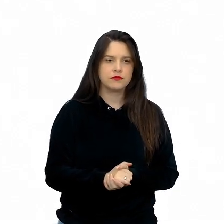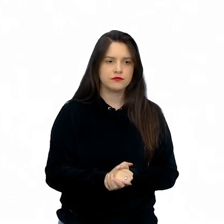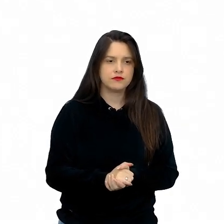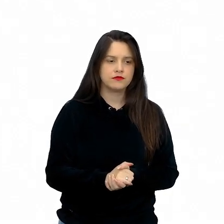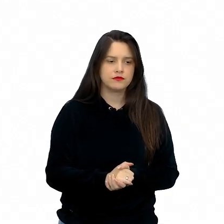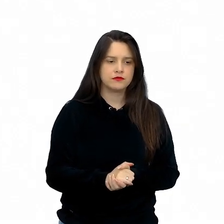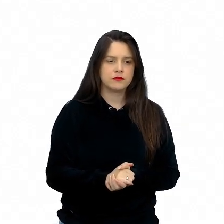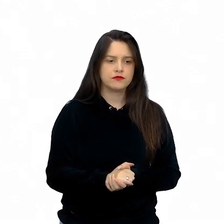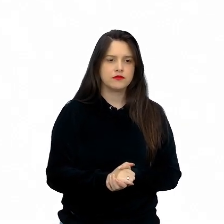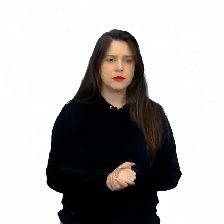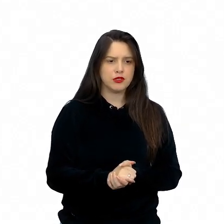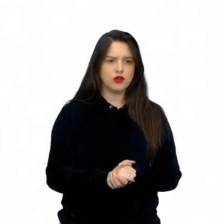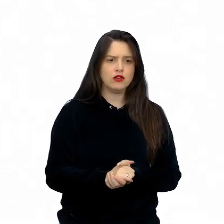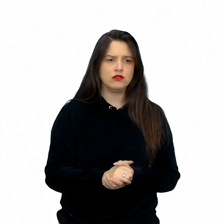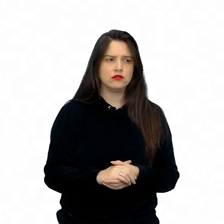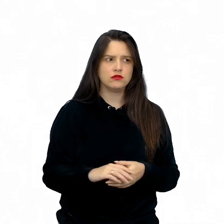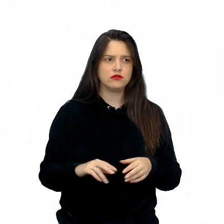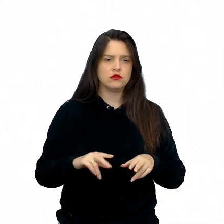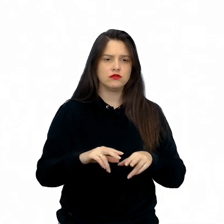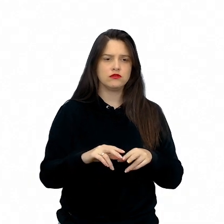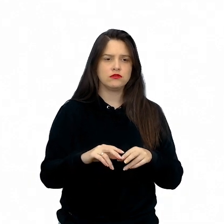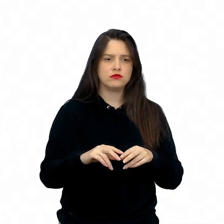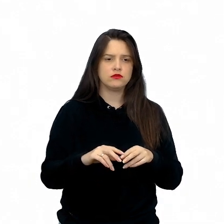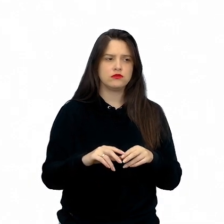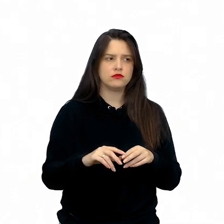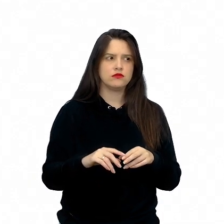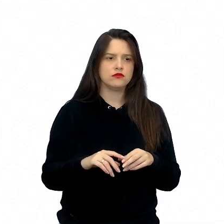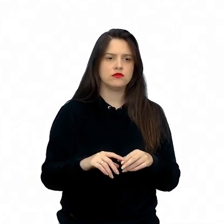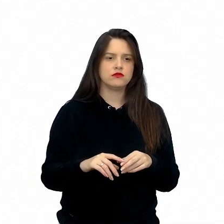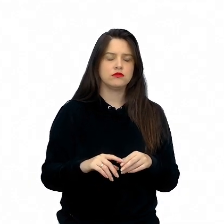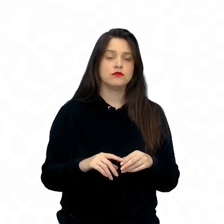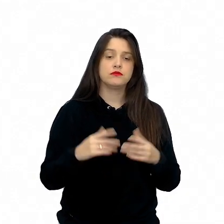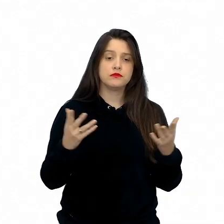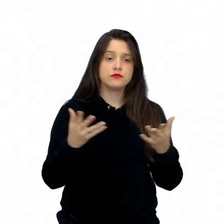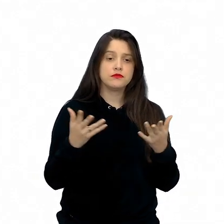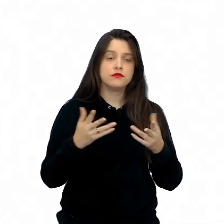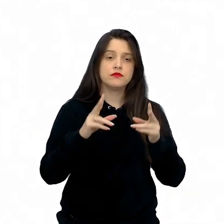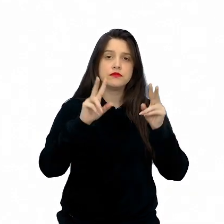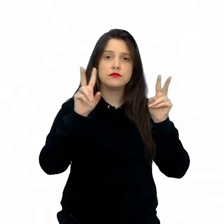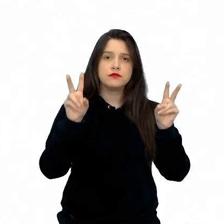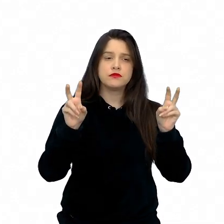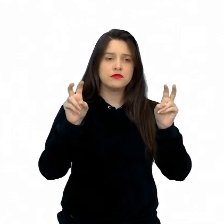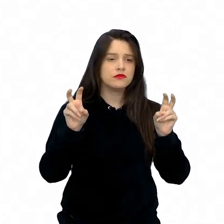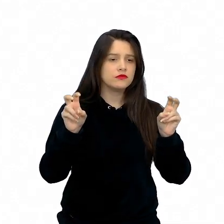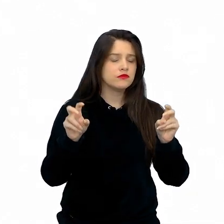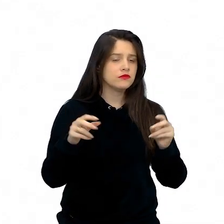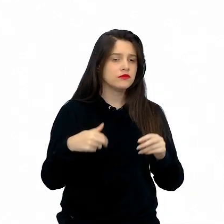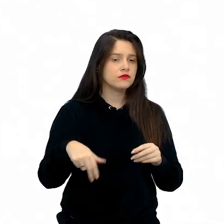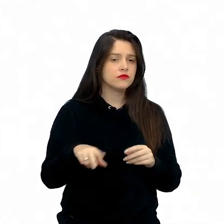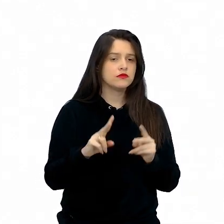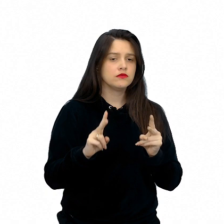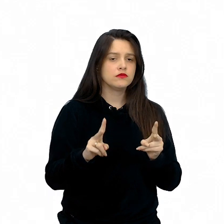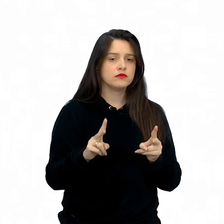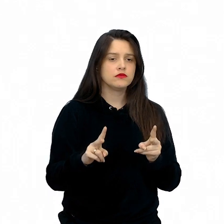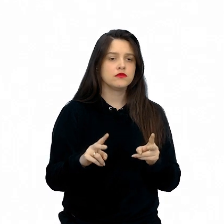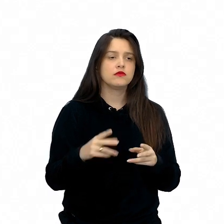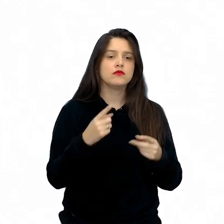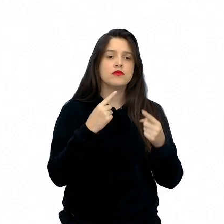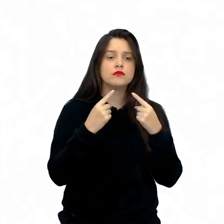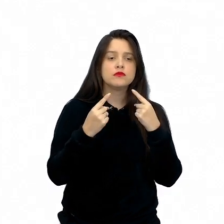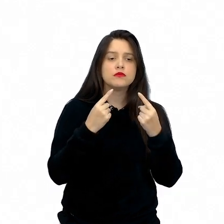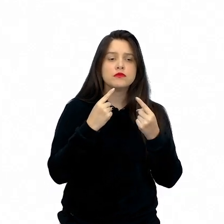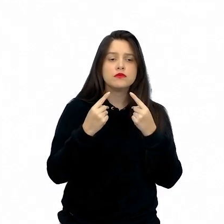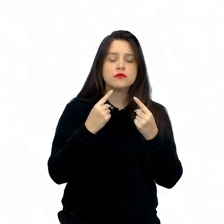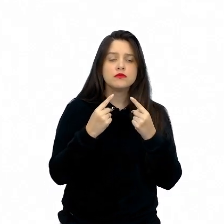Isso, acho que agora vocês estão vendo o meu material. Então, gente, a gente hoje vai falar da F6. Vamos ter aqui uma conversa sobre